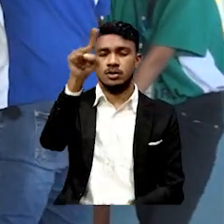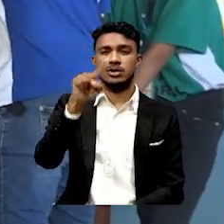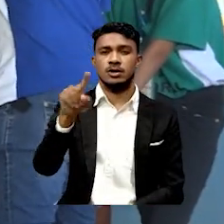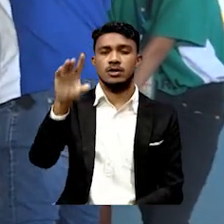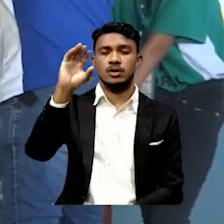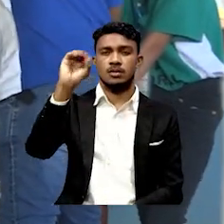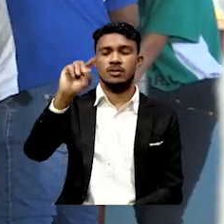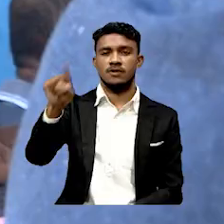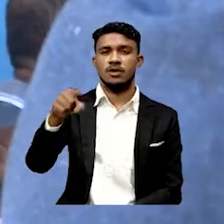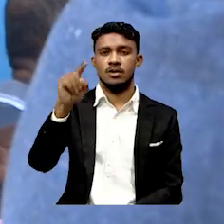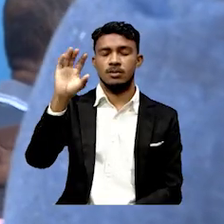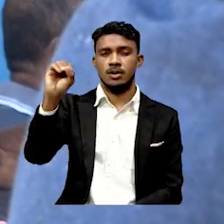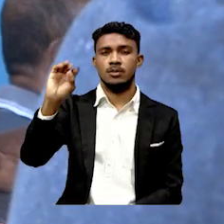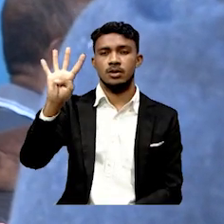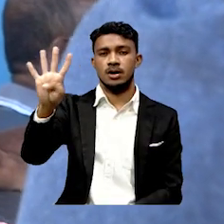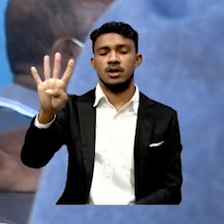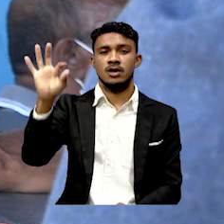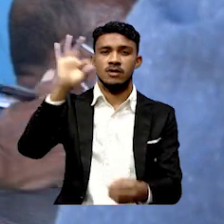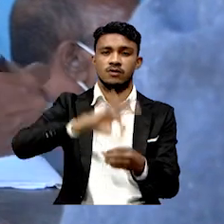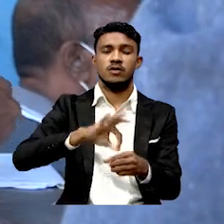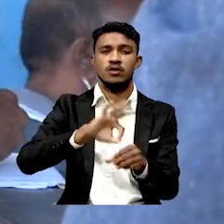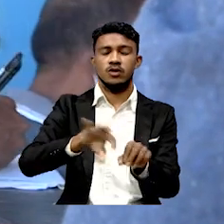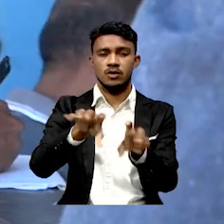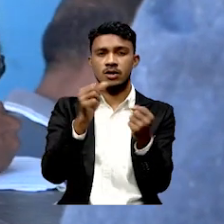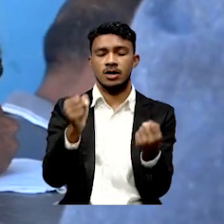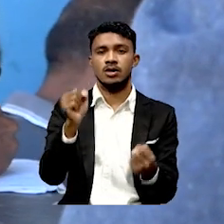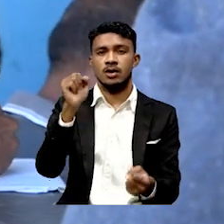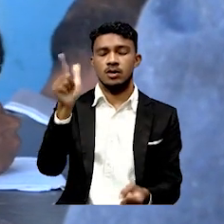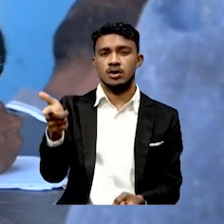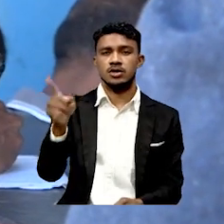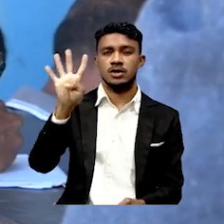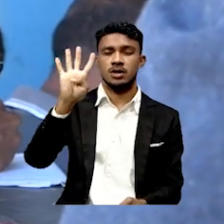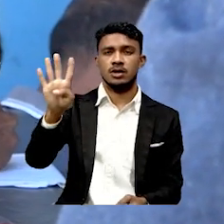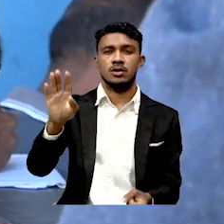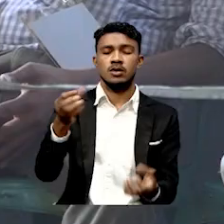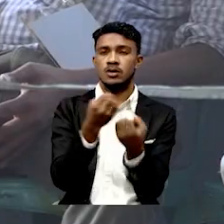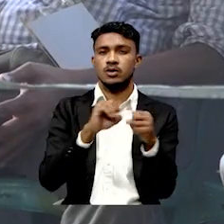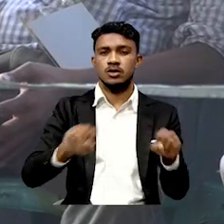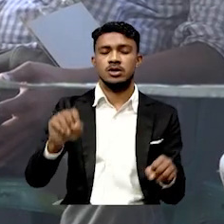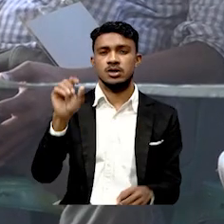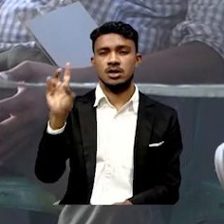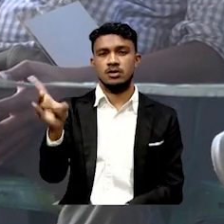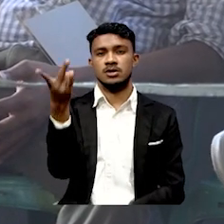mamuk hat, voto rejeitado rua nulu resin hat, voto abandonado sanulu resin hitu.